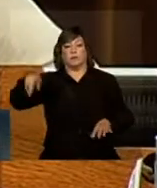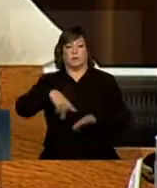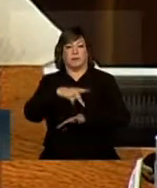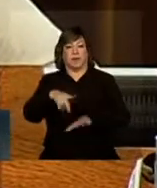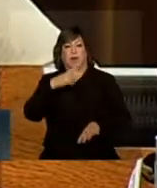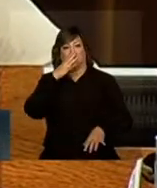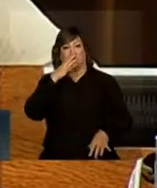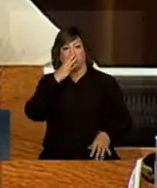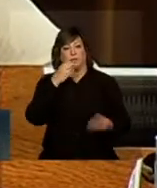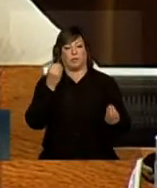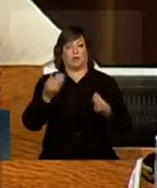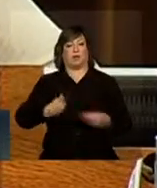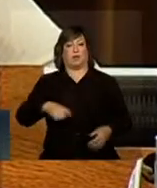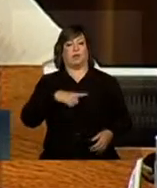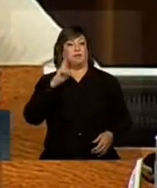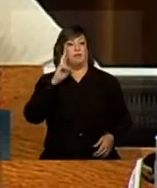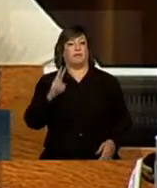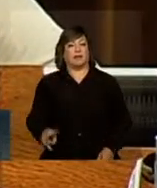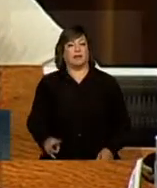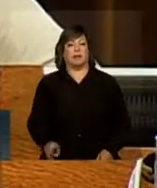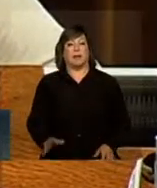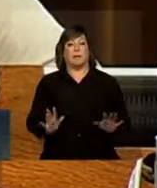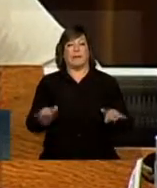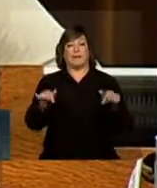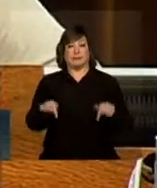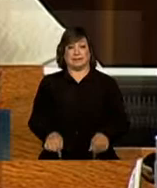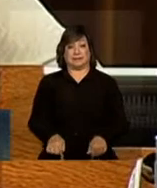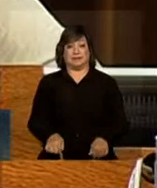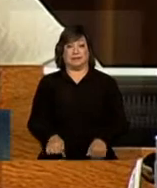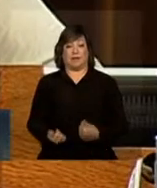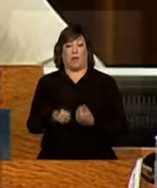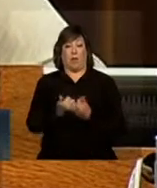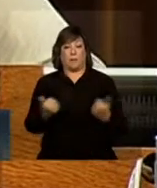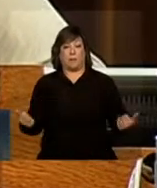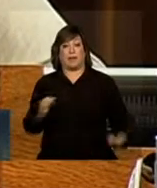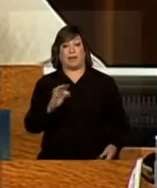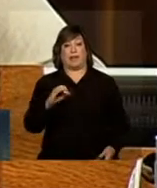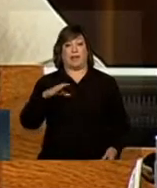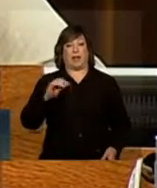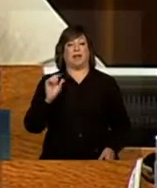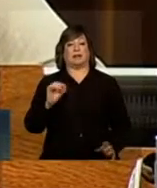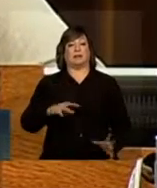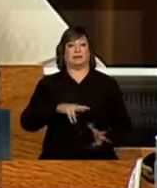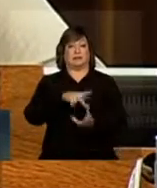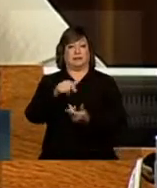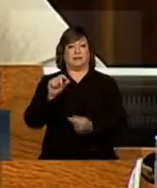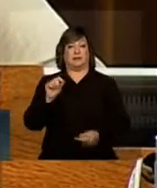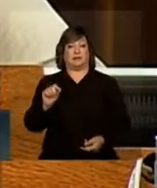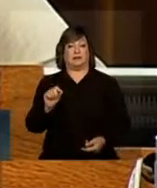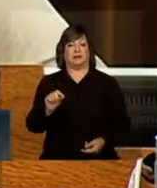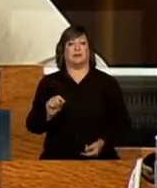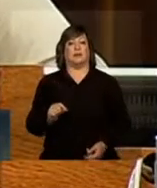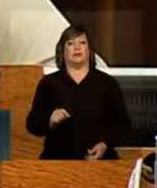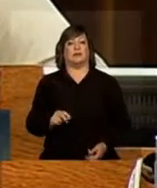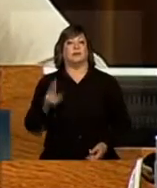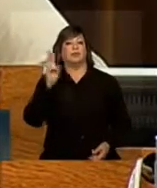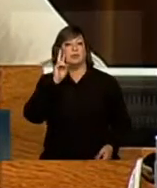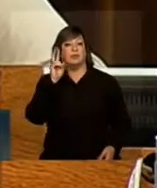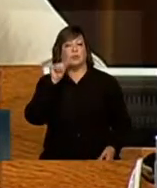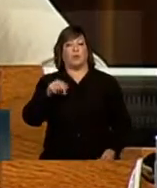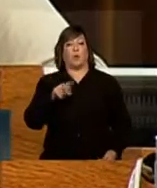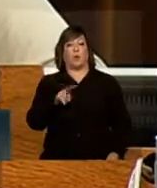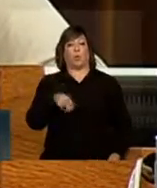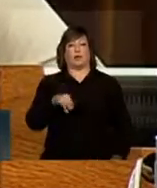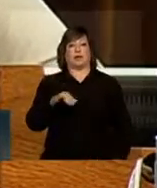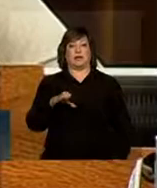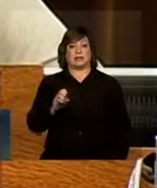que nós estamos vendo em outros países, mas essa linha de cooperação técnica internacional na qual o